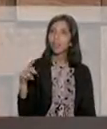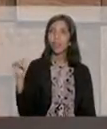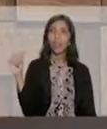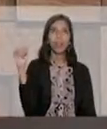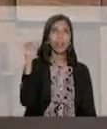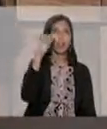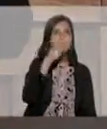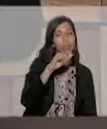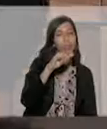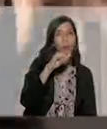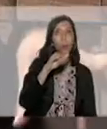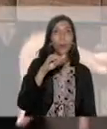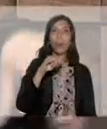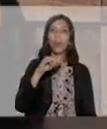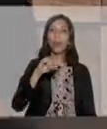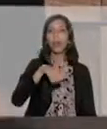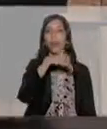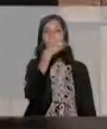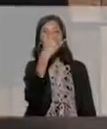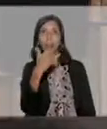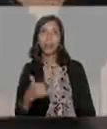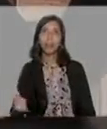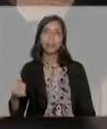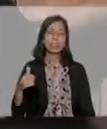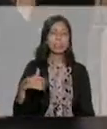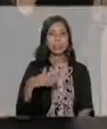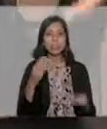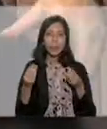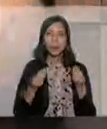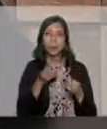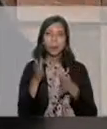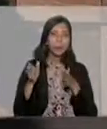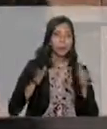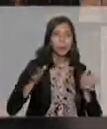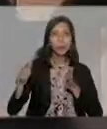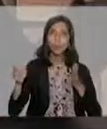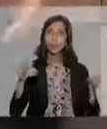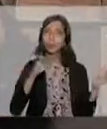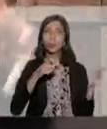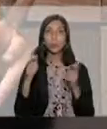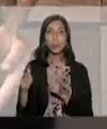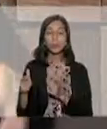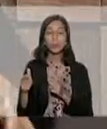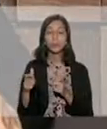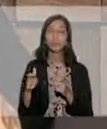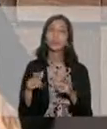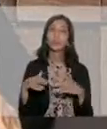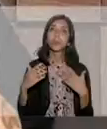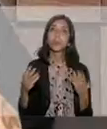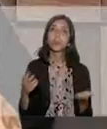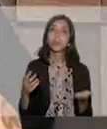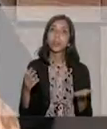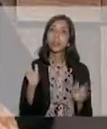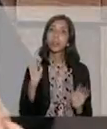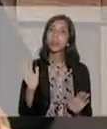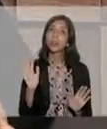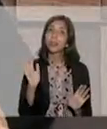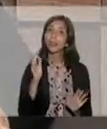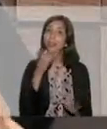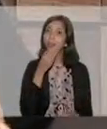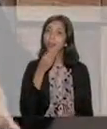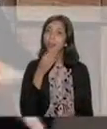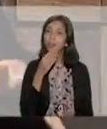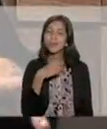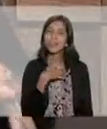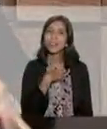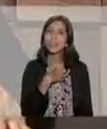estava num avião, caía lá no Horizonte Perdido, né, que é naquele lugar e tal, e só que ele era o